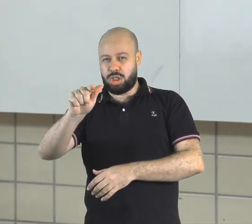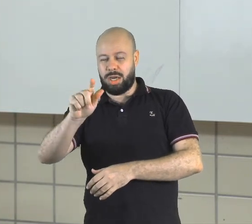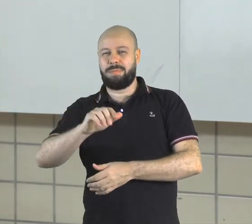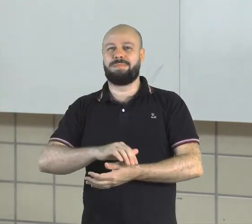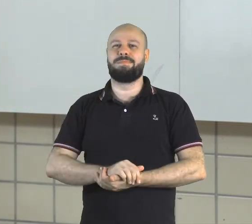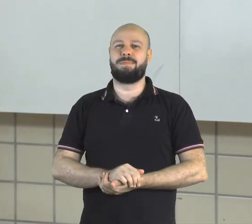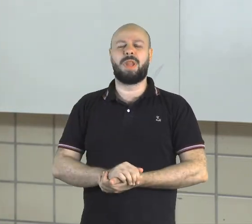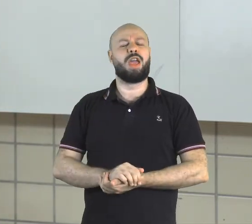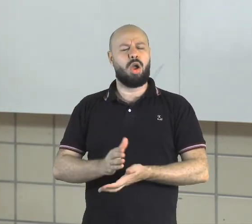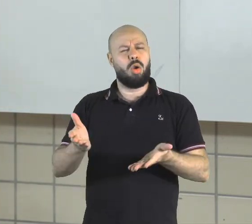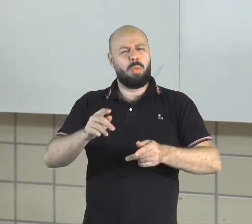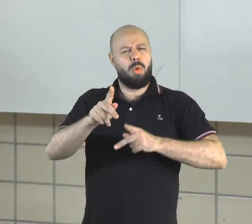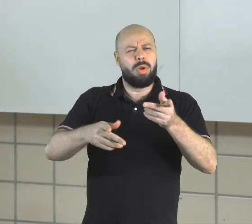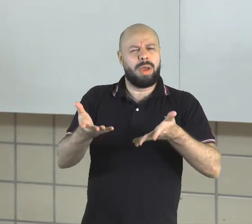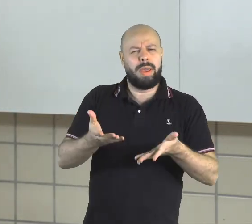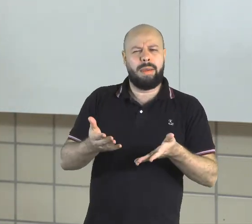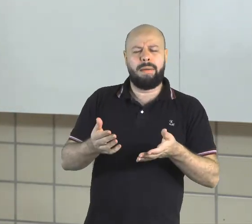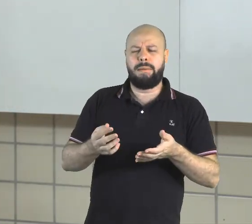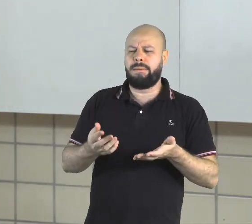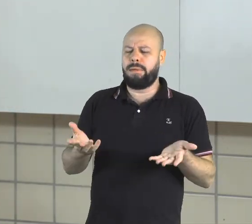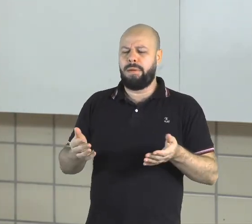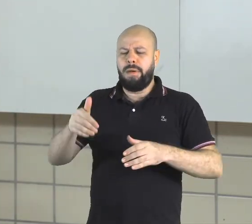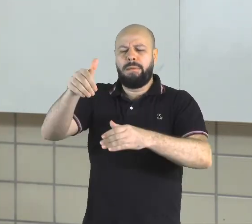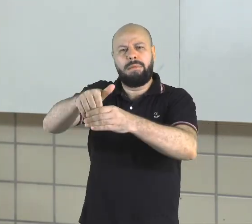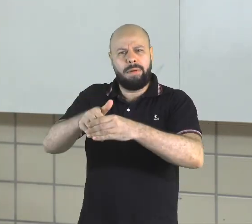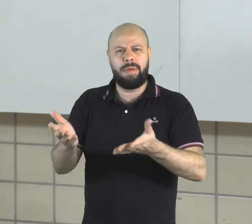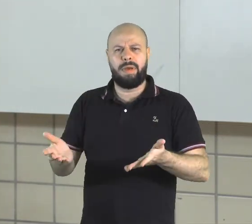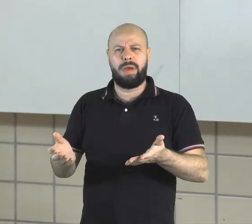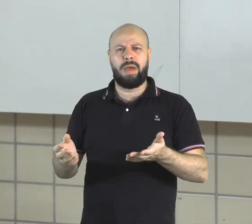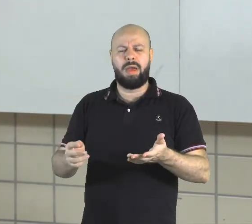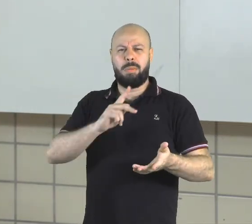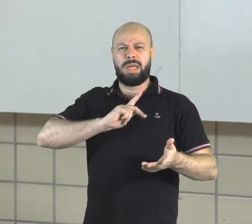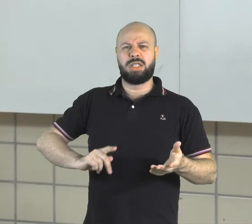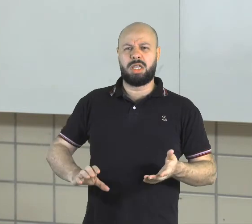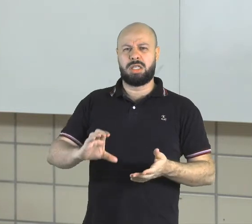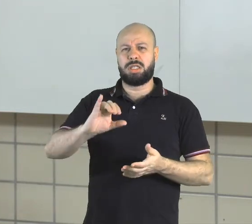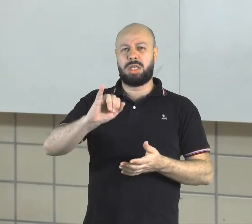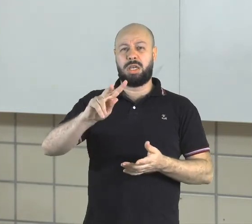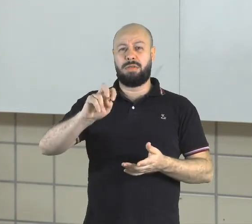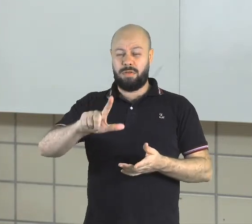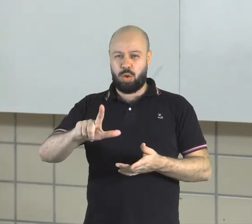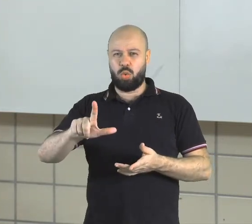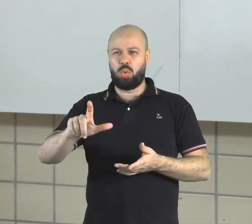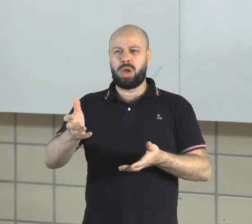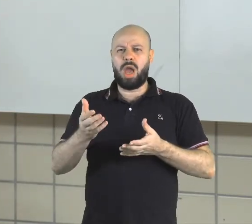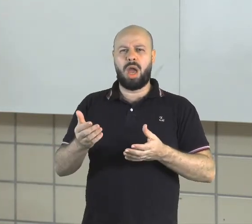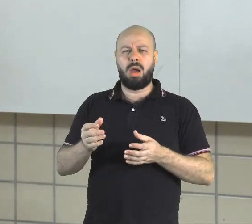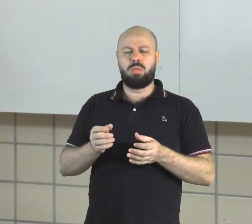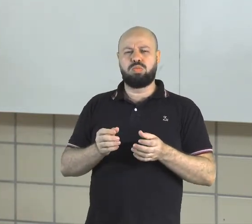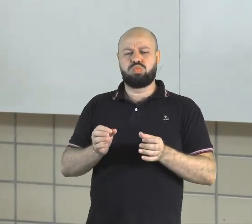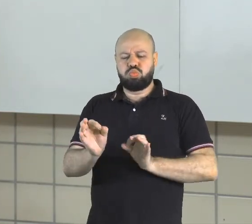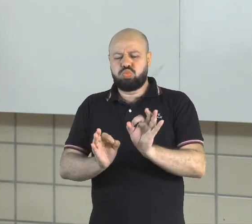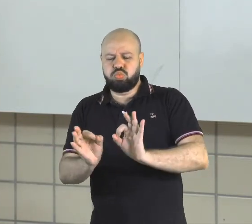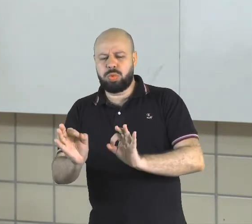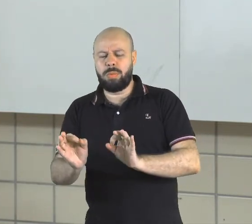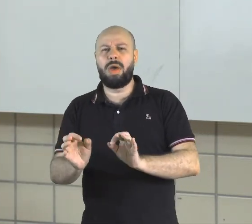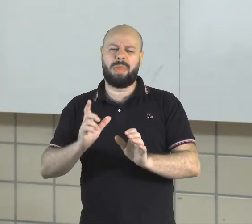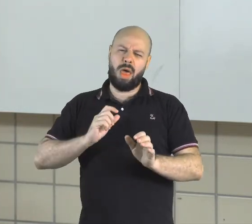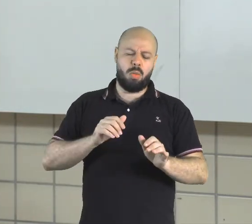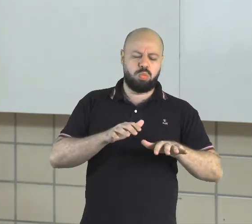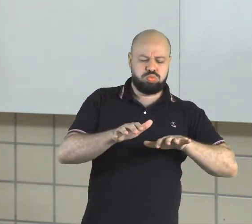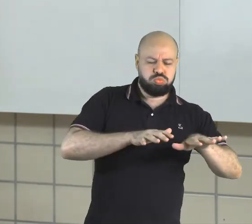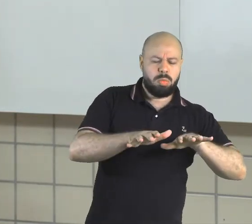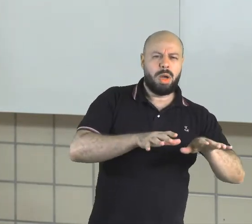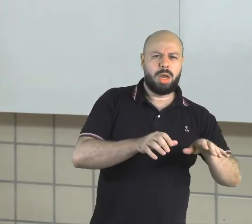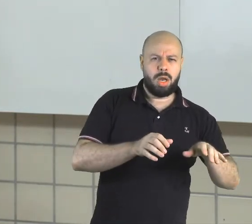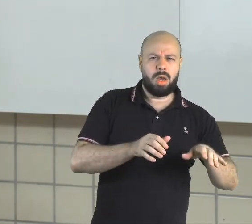escolher um presidente civil. E a partir daí, eles precisam se reorganizar. Até que surgem alguns movimentos, por